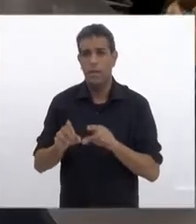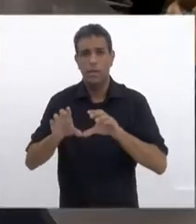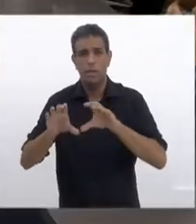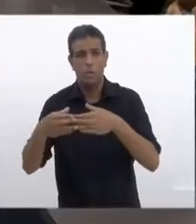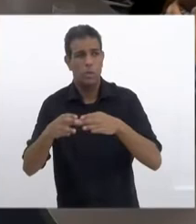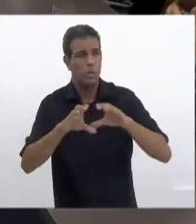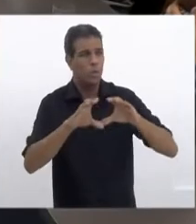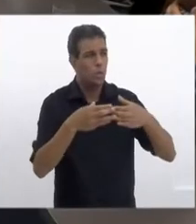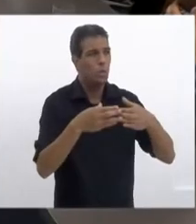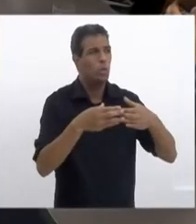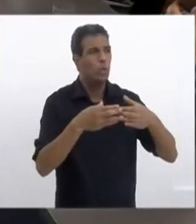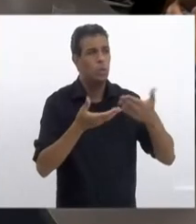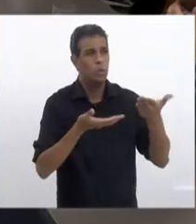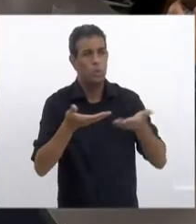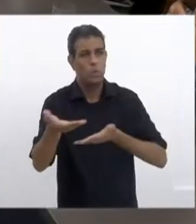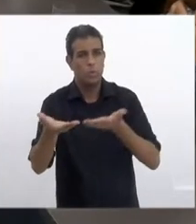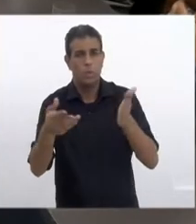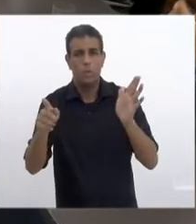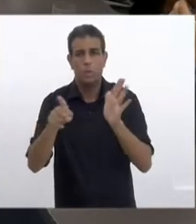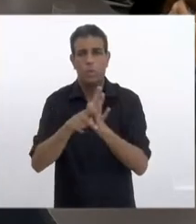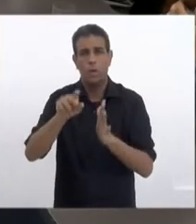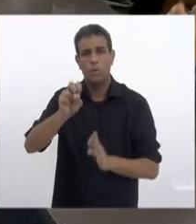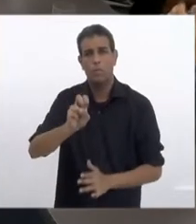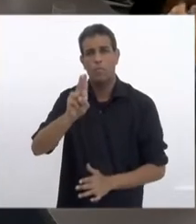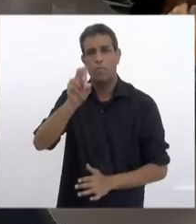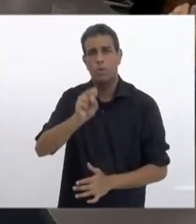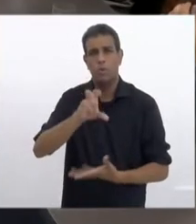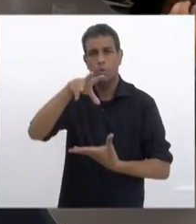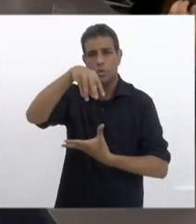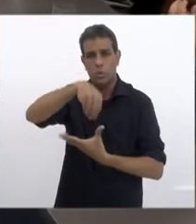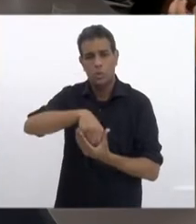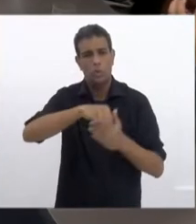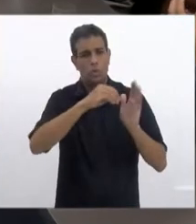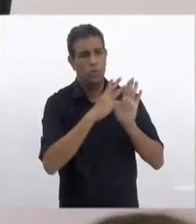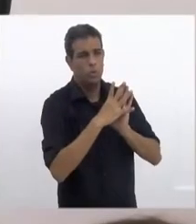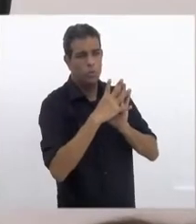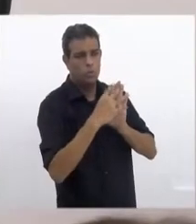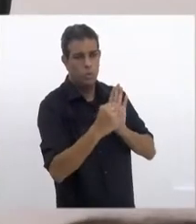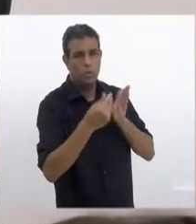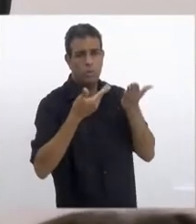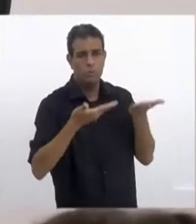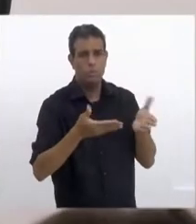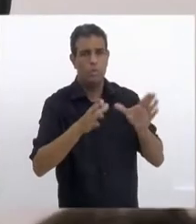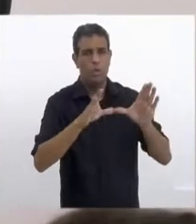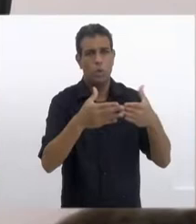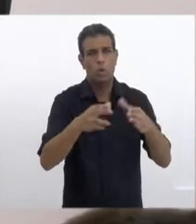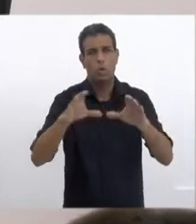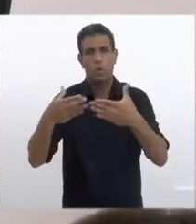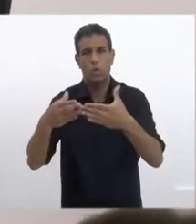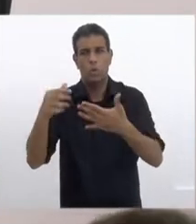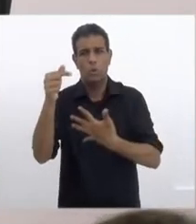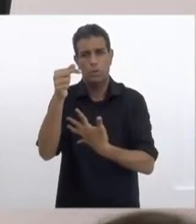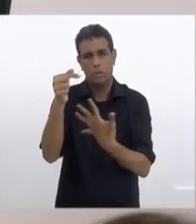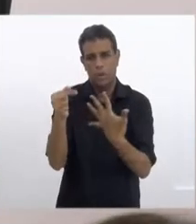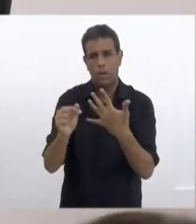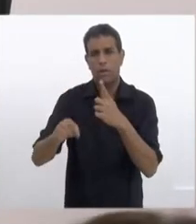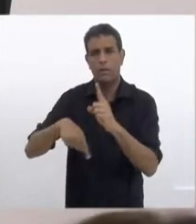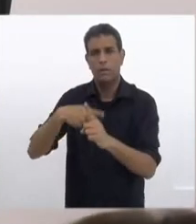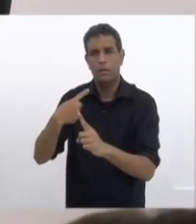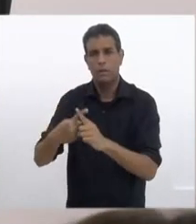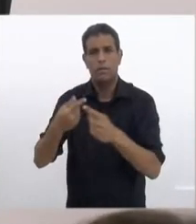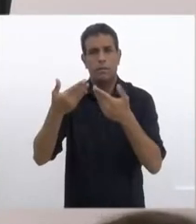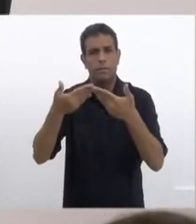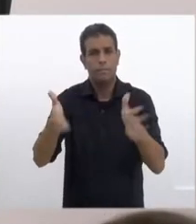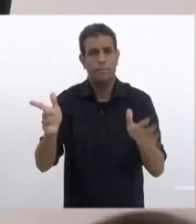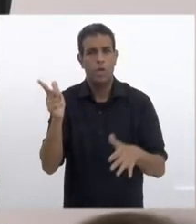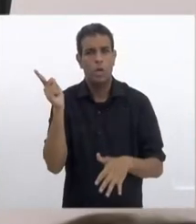de serviços de saúde do SUS que funciona no modelo tripartite, que são as equipes de atenção primária, uma primeira porta